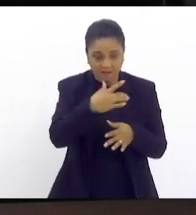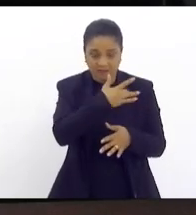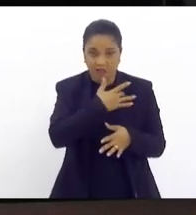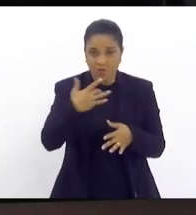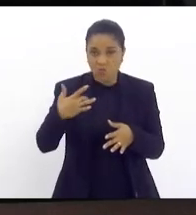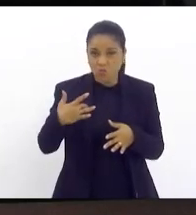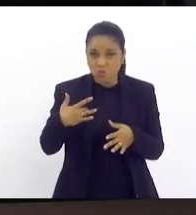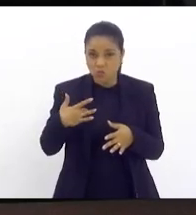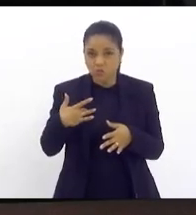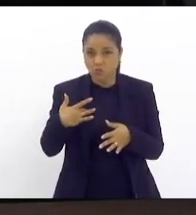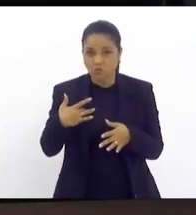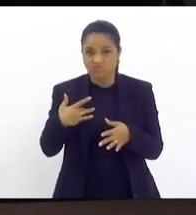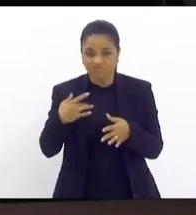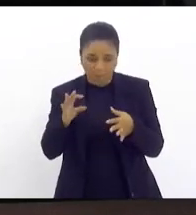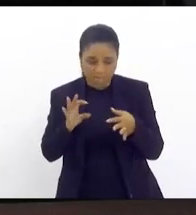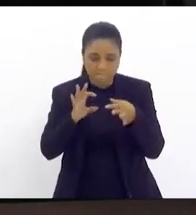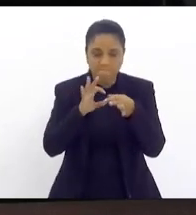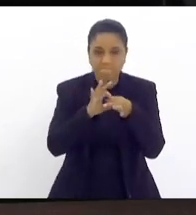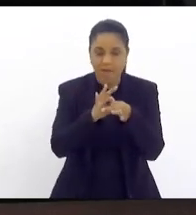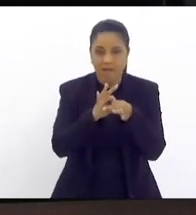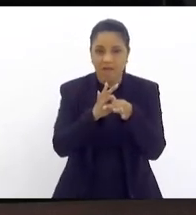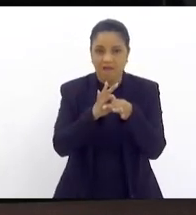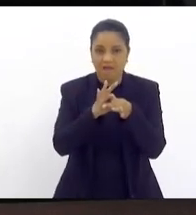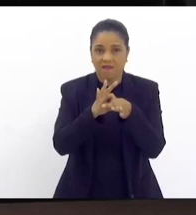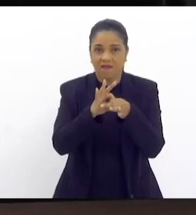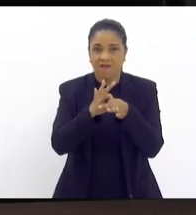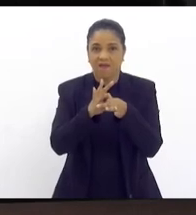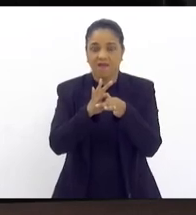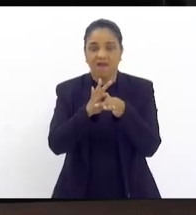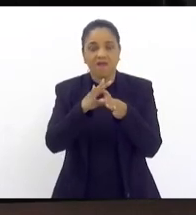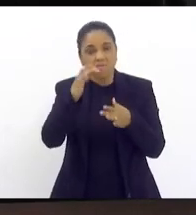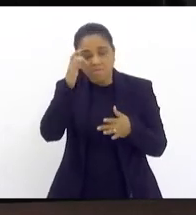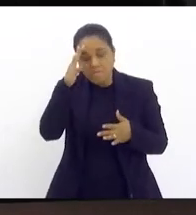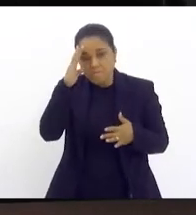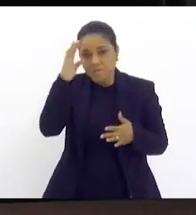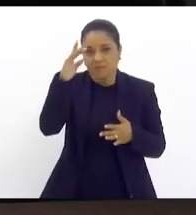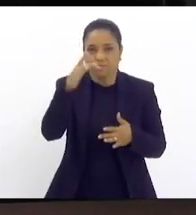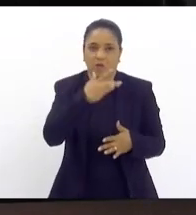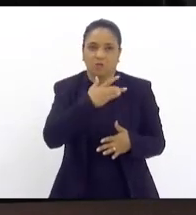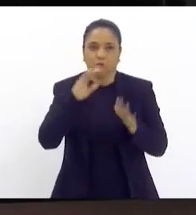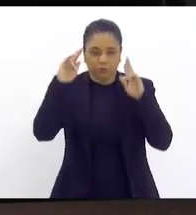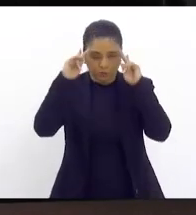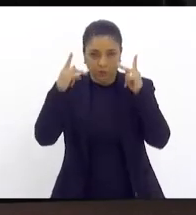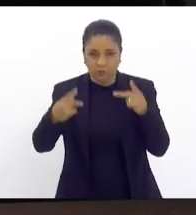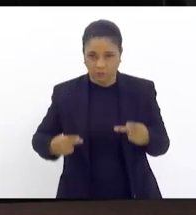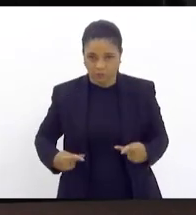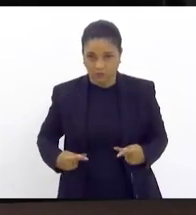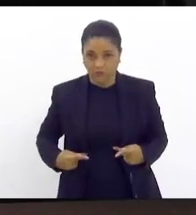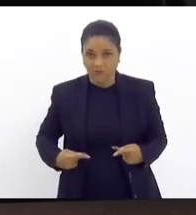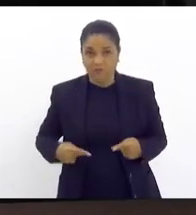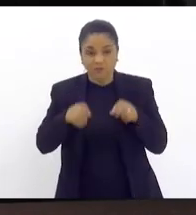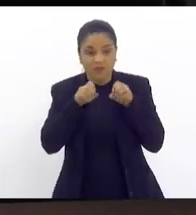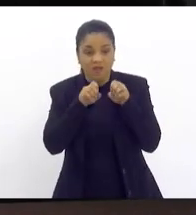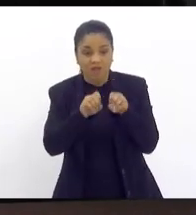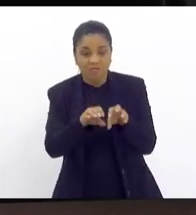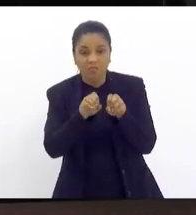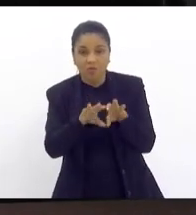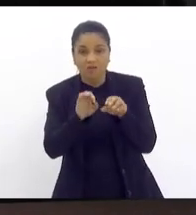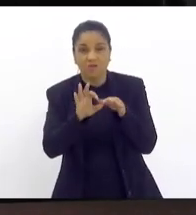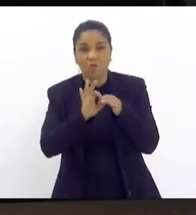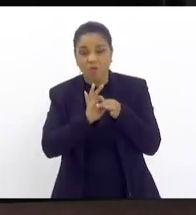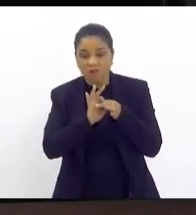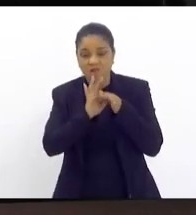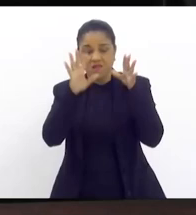bem-estar integral do ser humano a educação a educação que tem que libertar